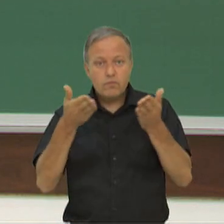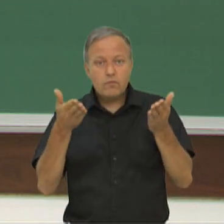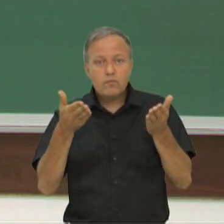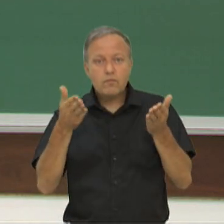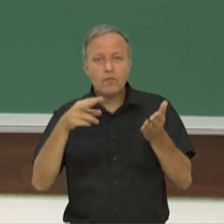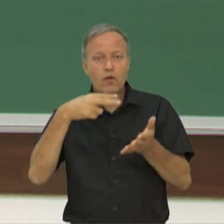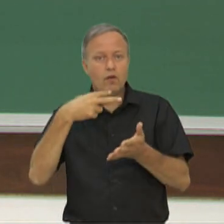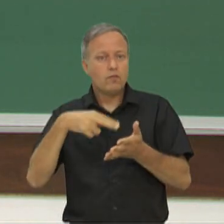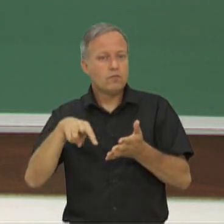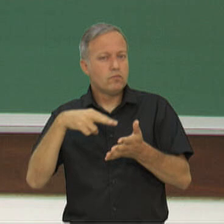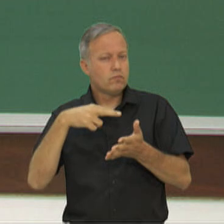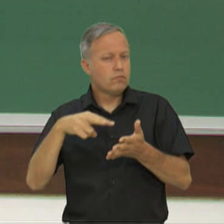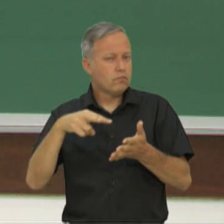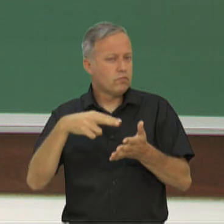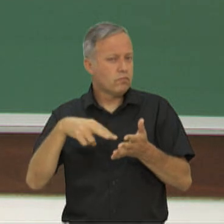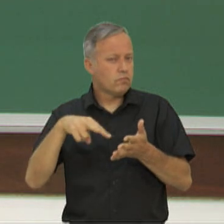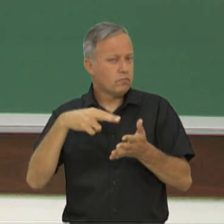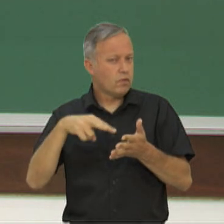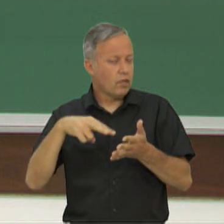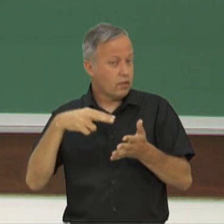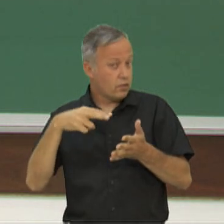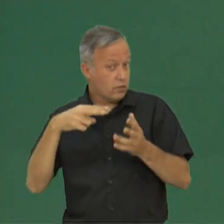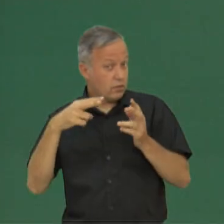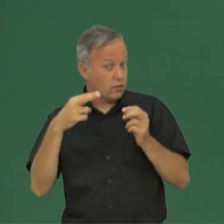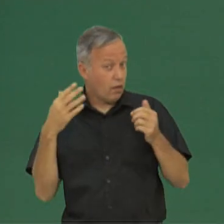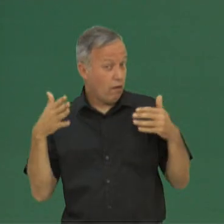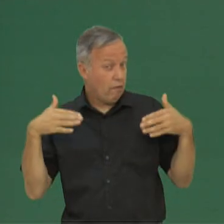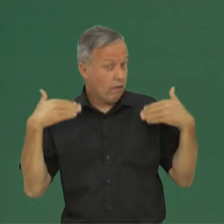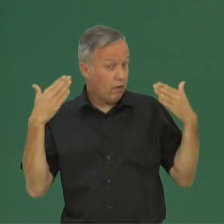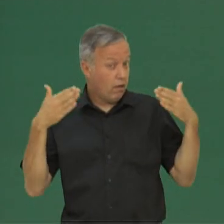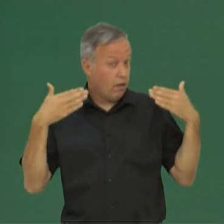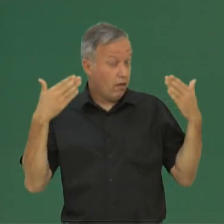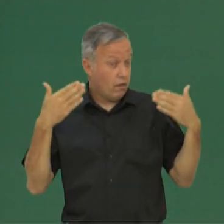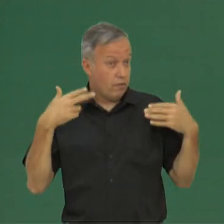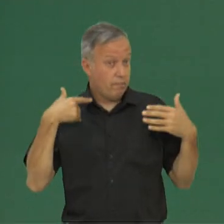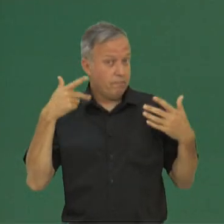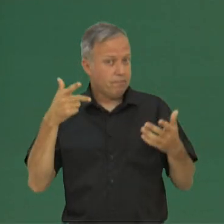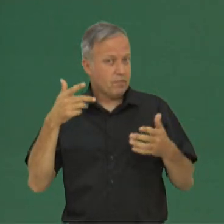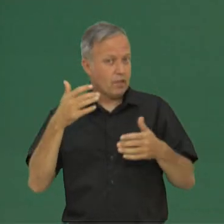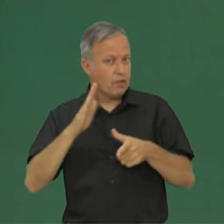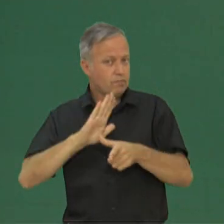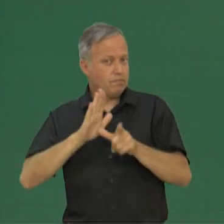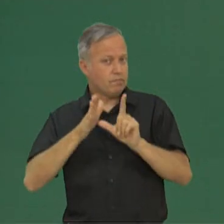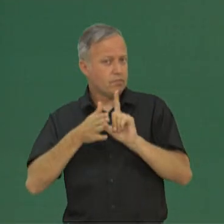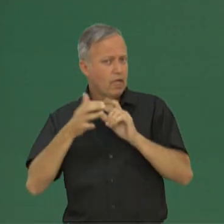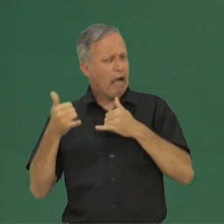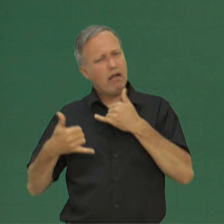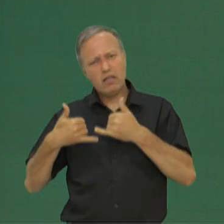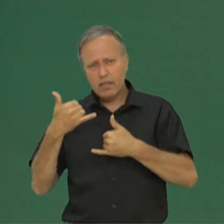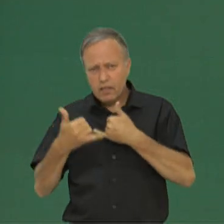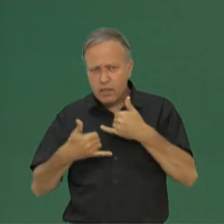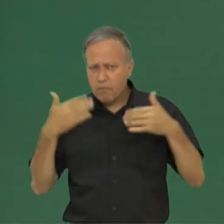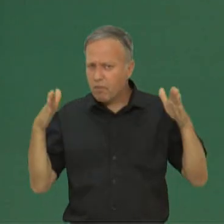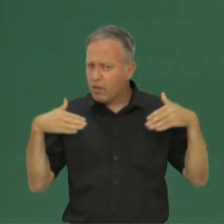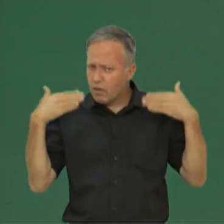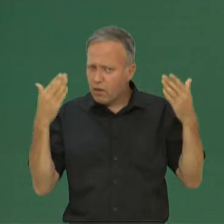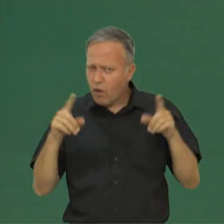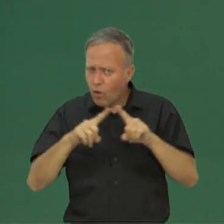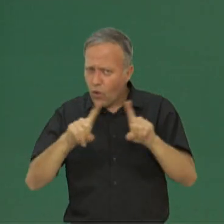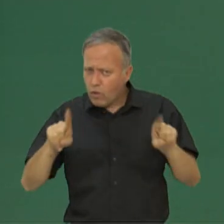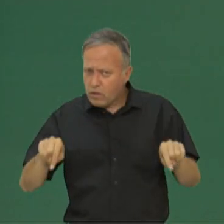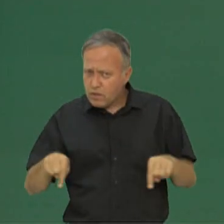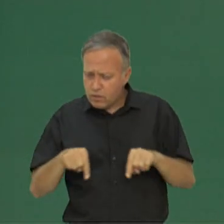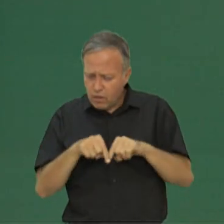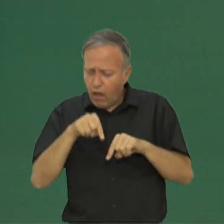espetáculo, até então a dança era um divertimento. Lembram que era um divertimento? Dentro dos salões